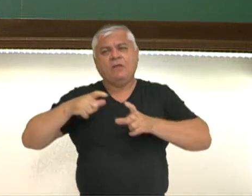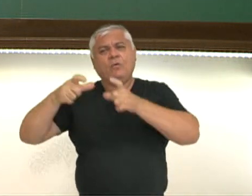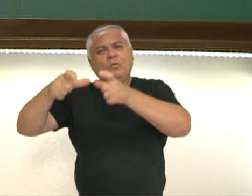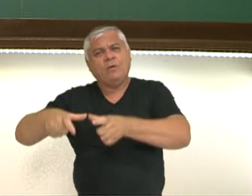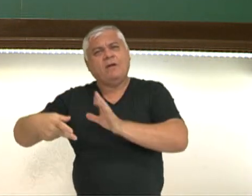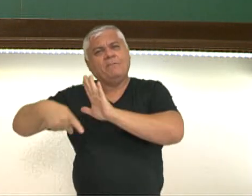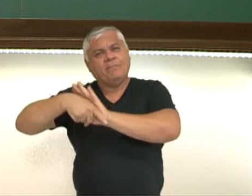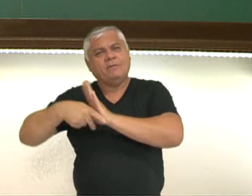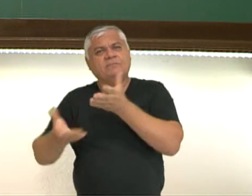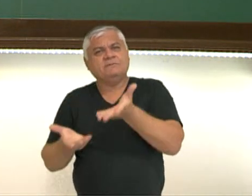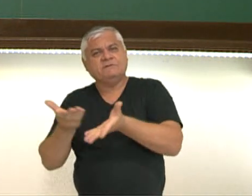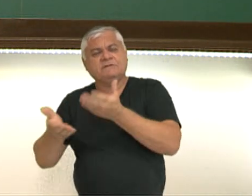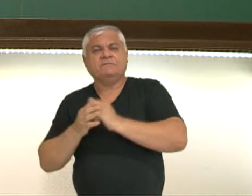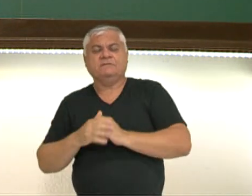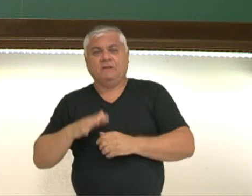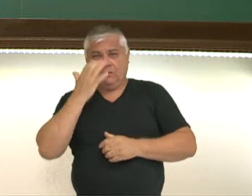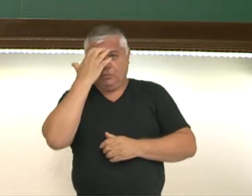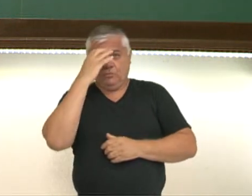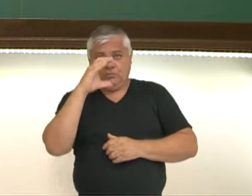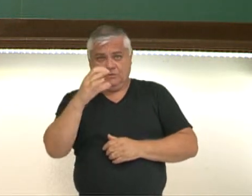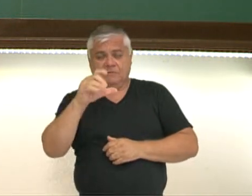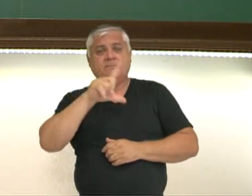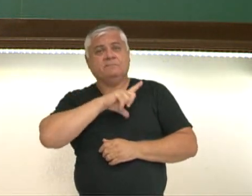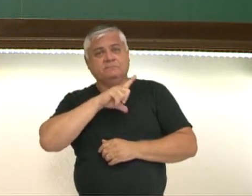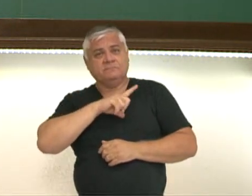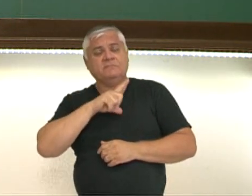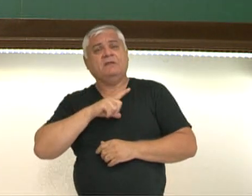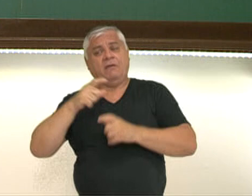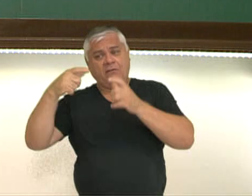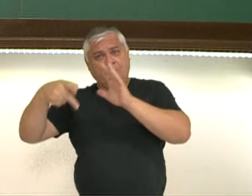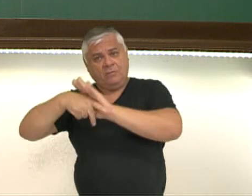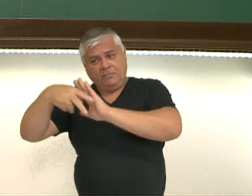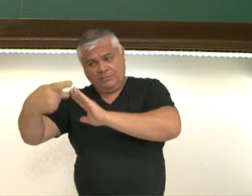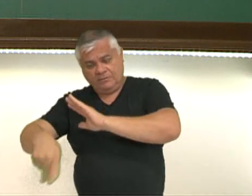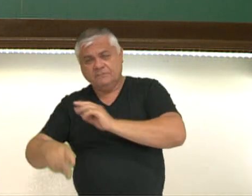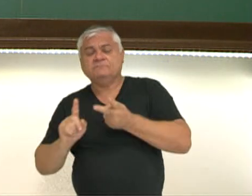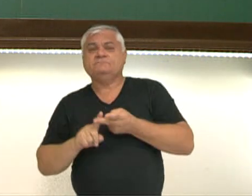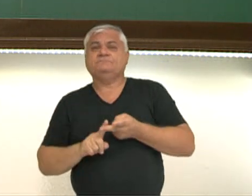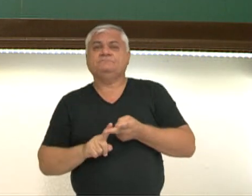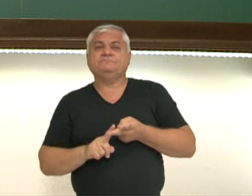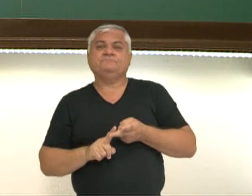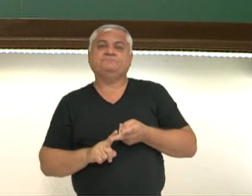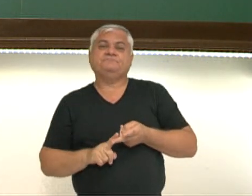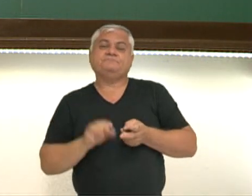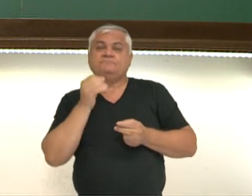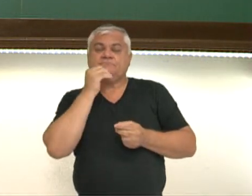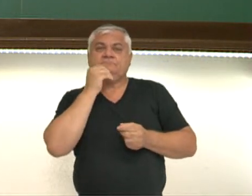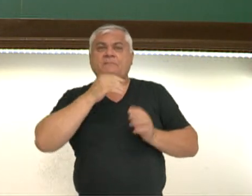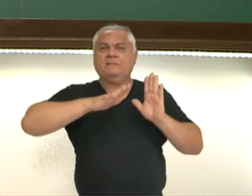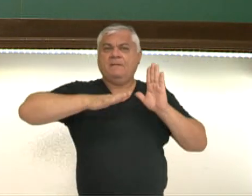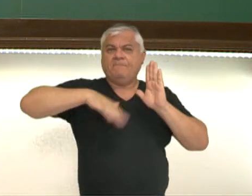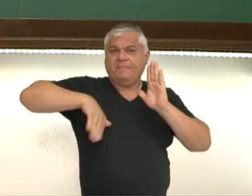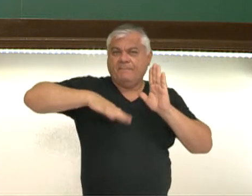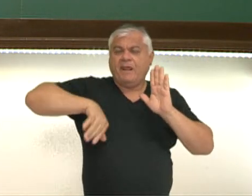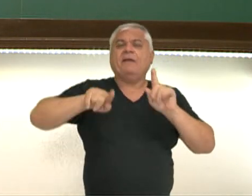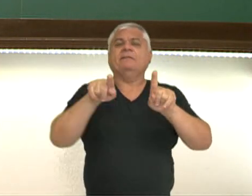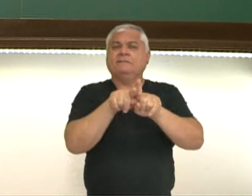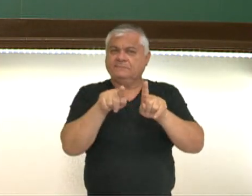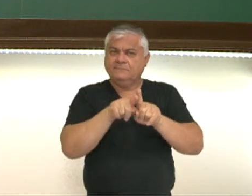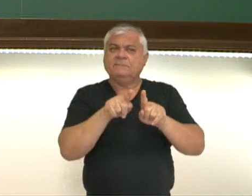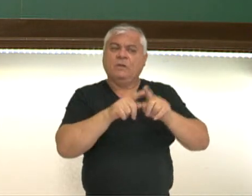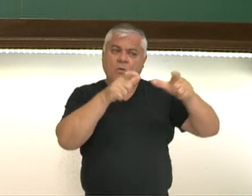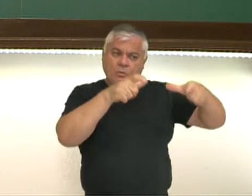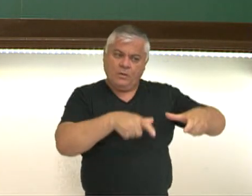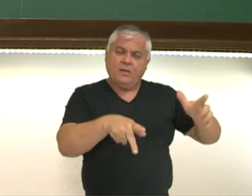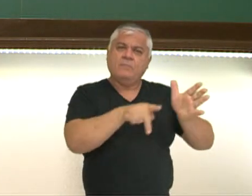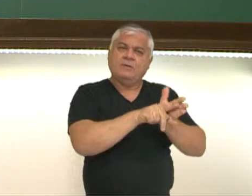né? Em Curitiba, por exemplo, tem a estação de tratamento de Curitiba. Lá no litoral também tem a sua estação de tratamento,